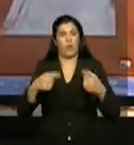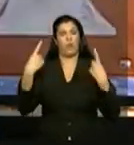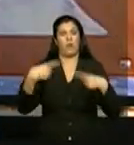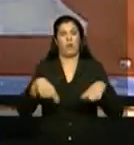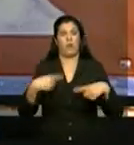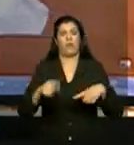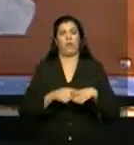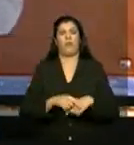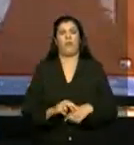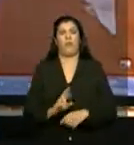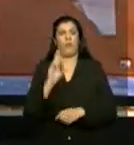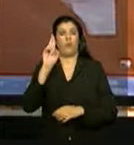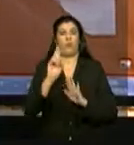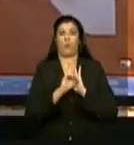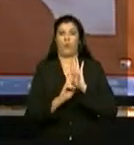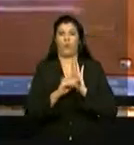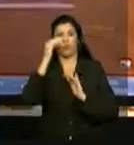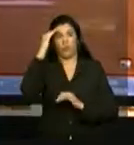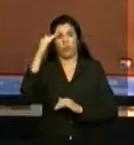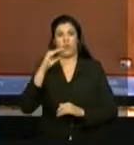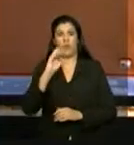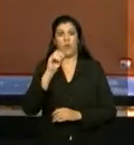regimes no cone sul